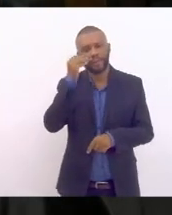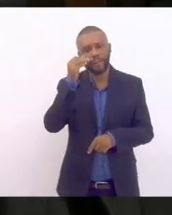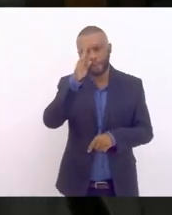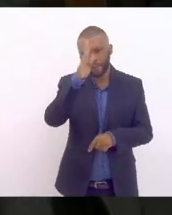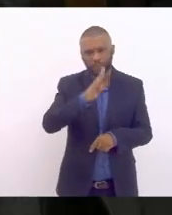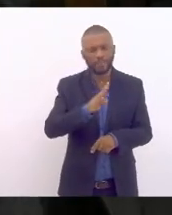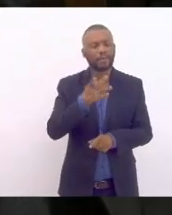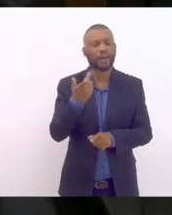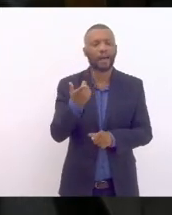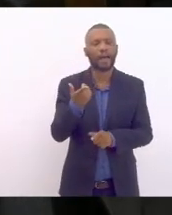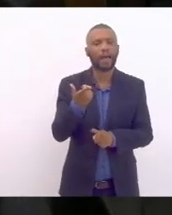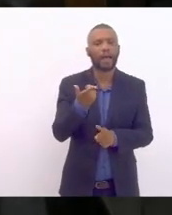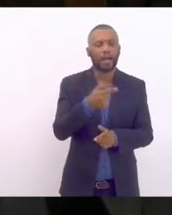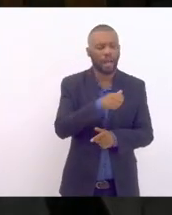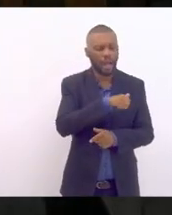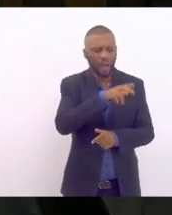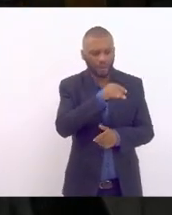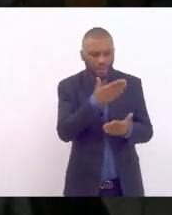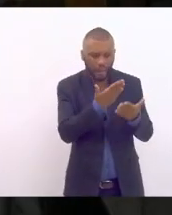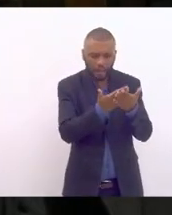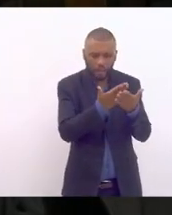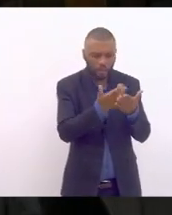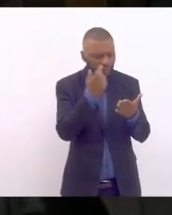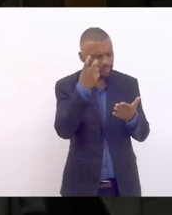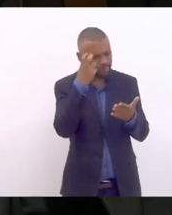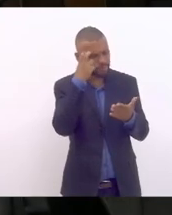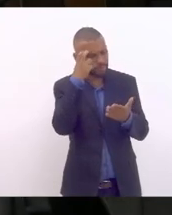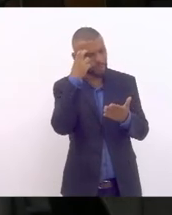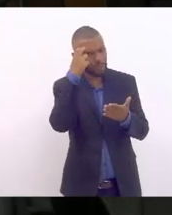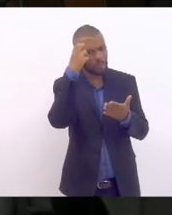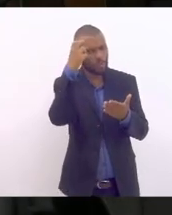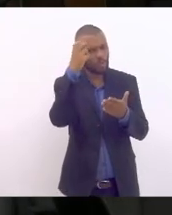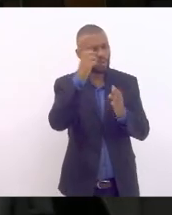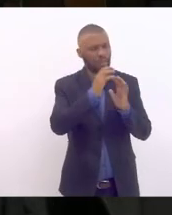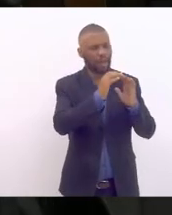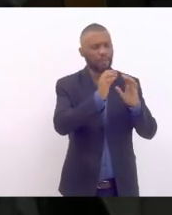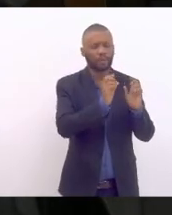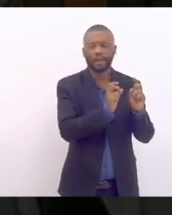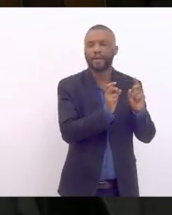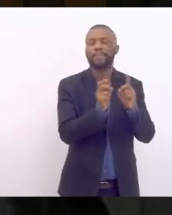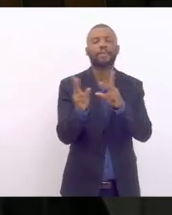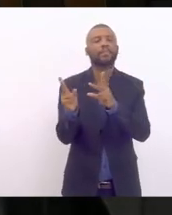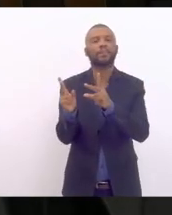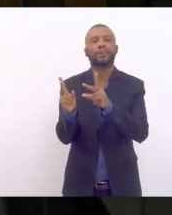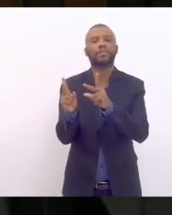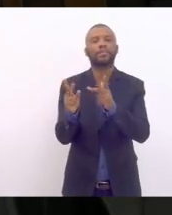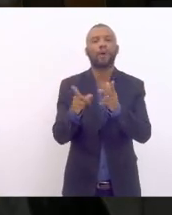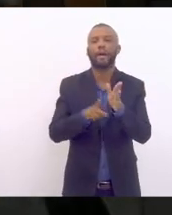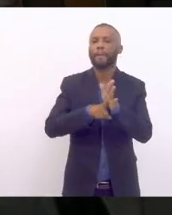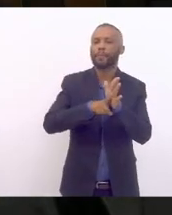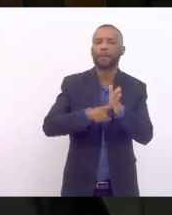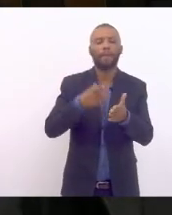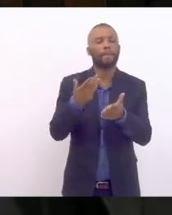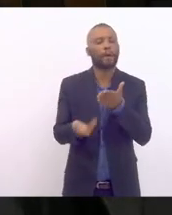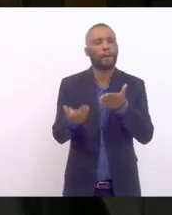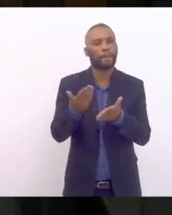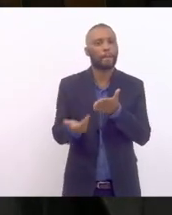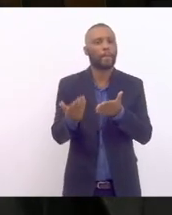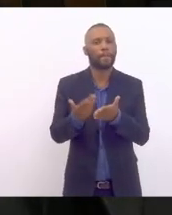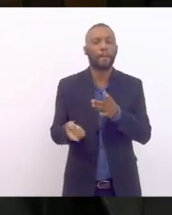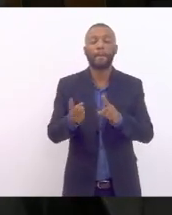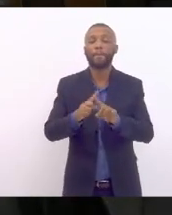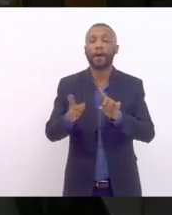Transportando o cérebro perdendo pesquisadores mas tudo isto naturalmente